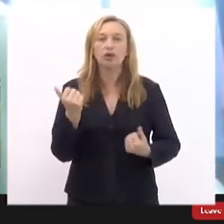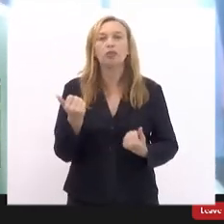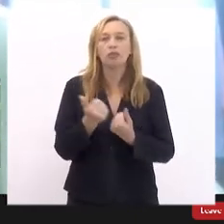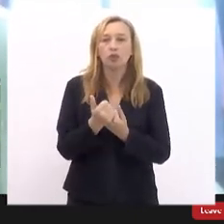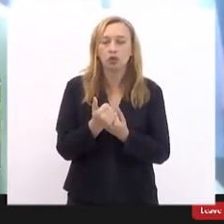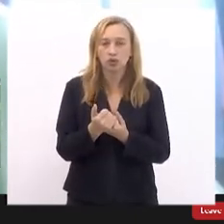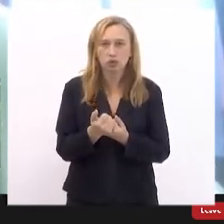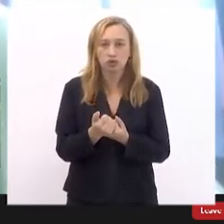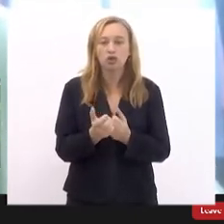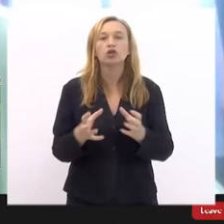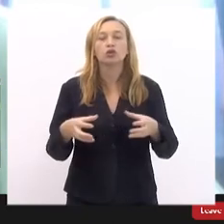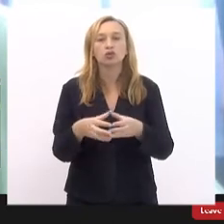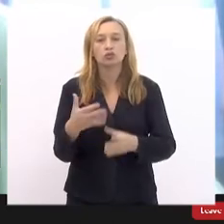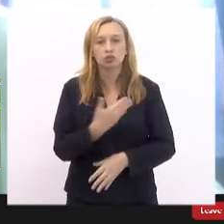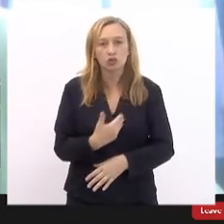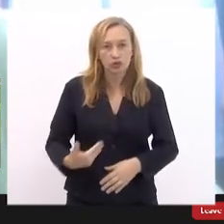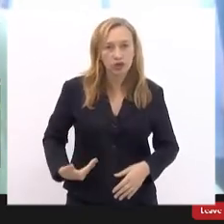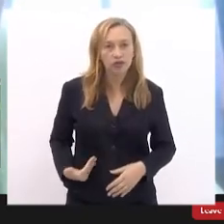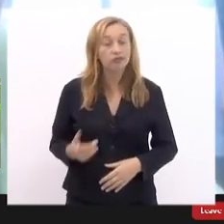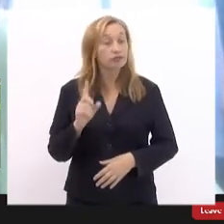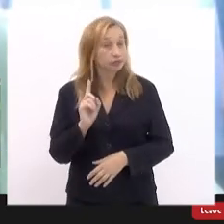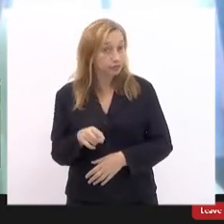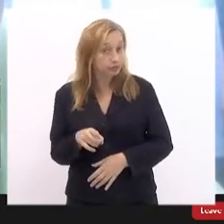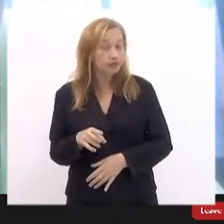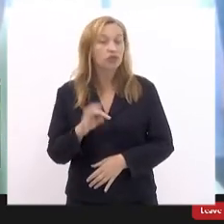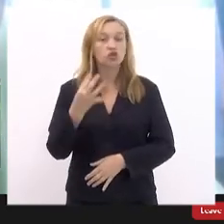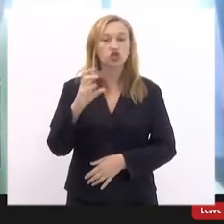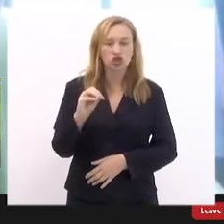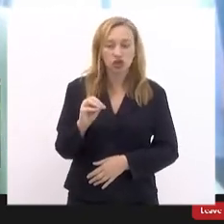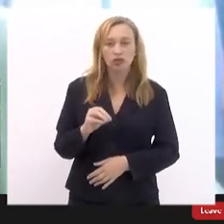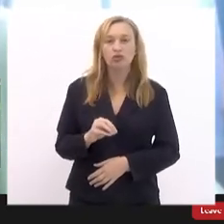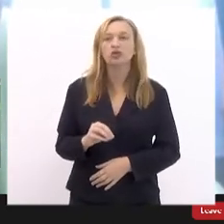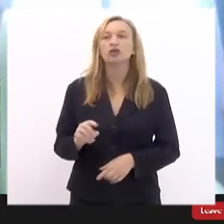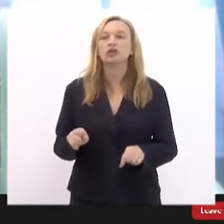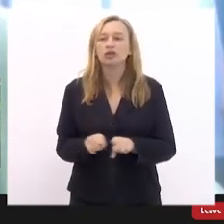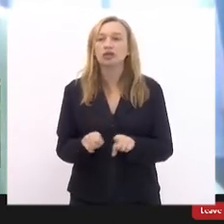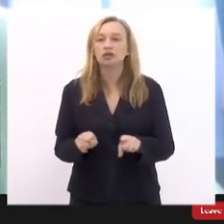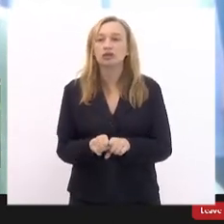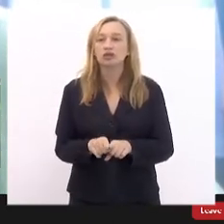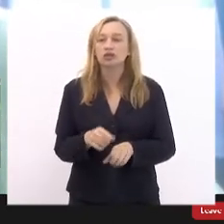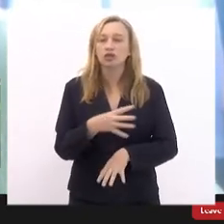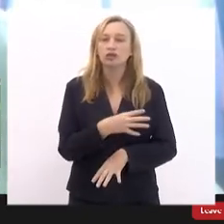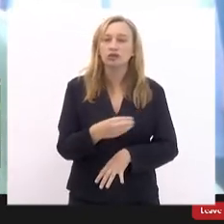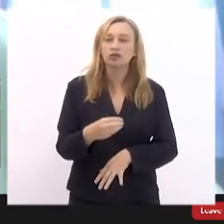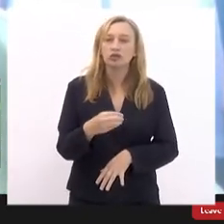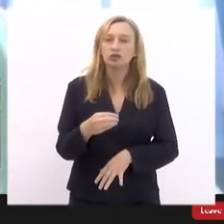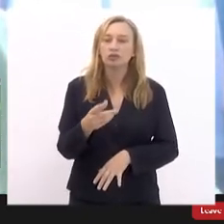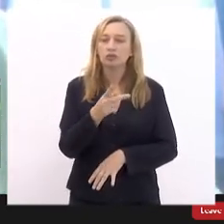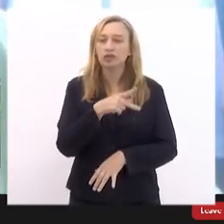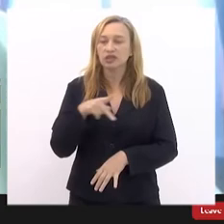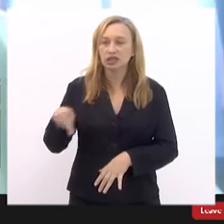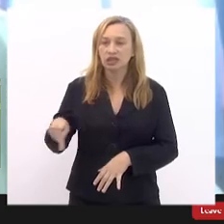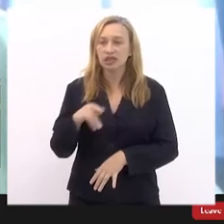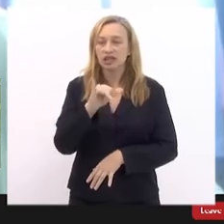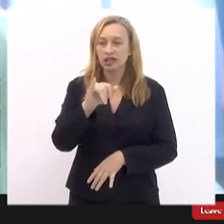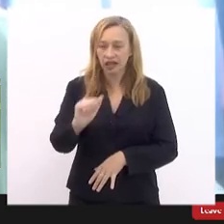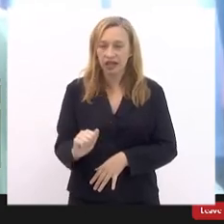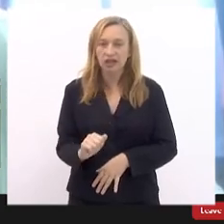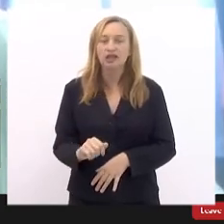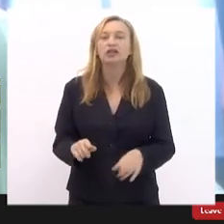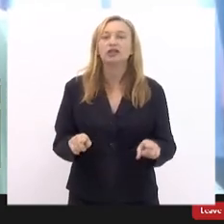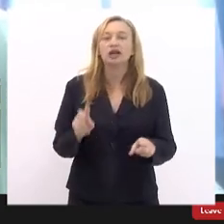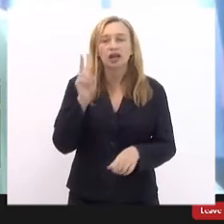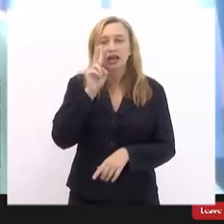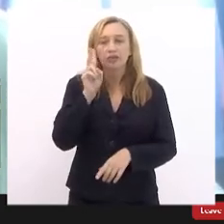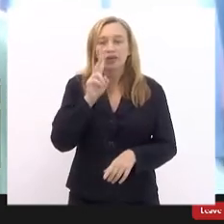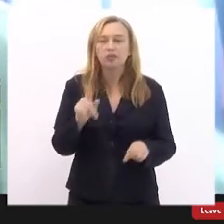do órgão do governo, né? O Tiago Pampolha e o Felipe, presidente do INEA. Lembrando apenas, e para não